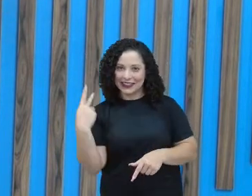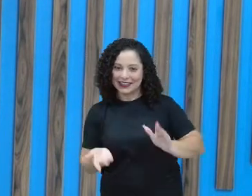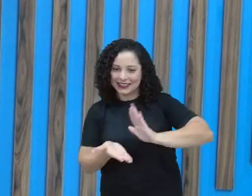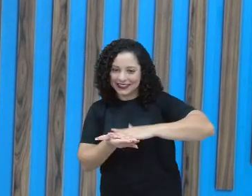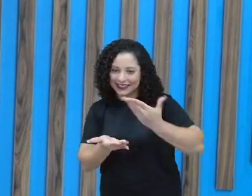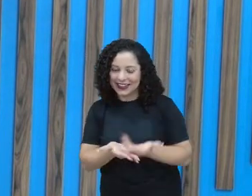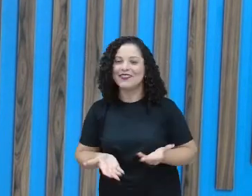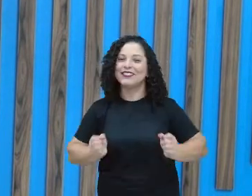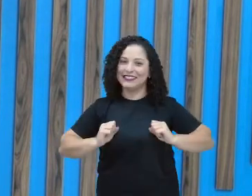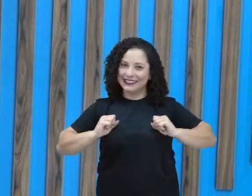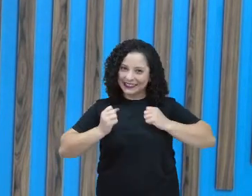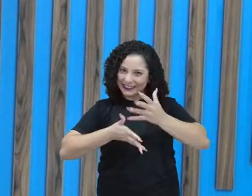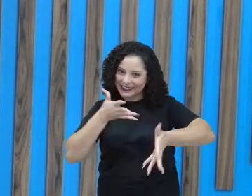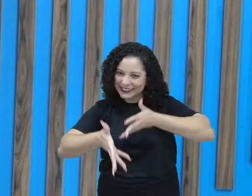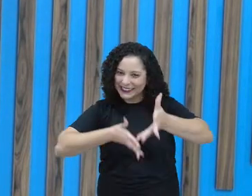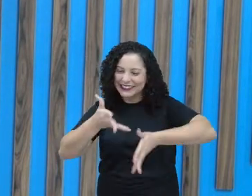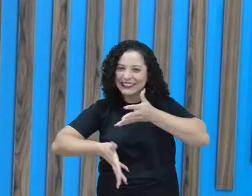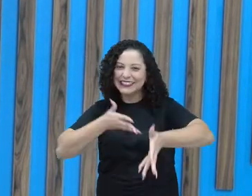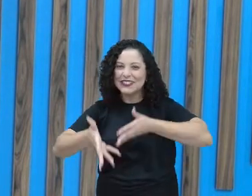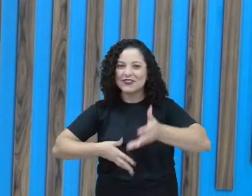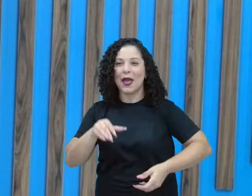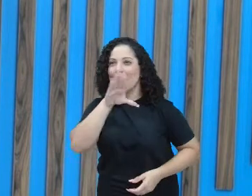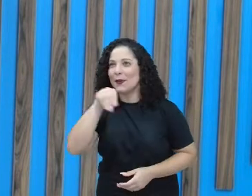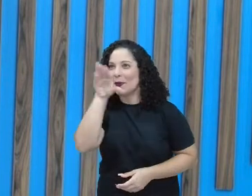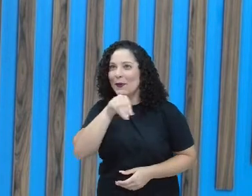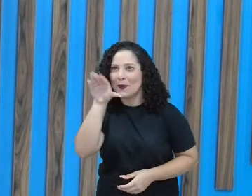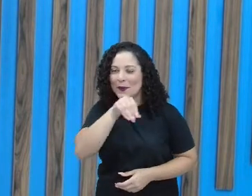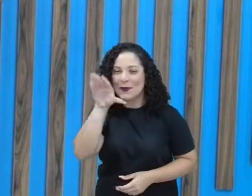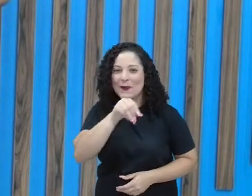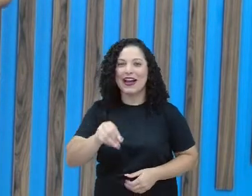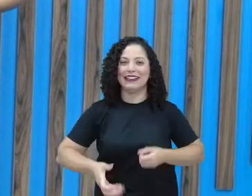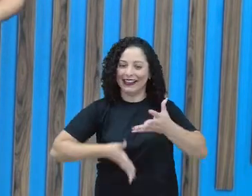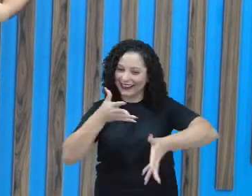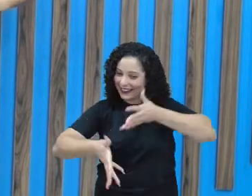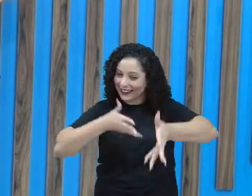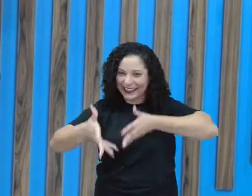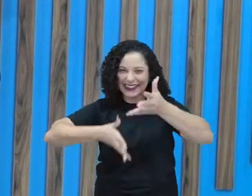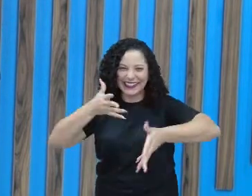aqui, ó, lutando contra a minha dicção acelerada.